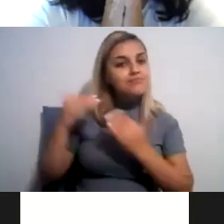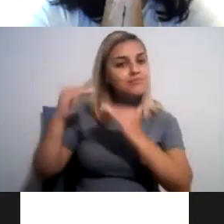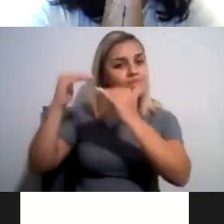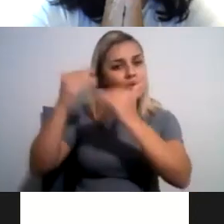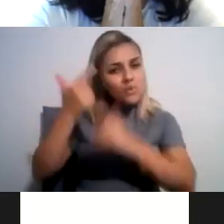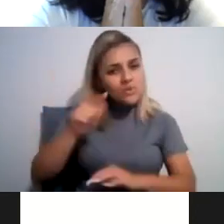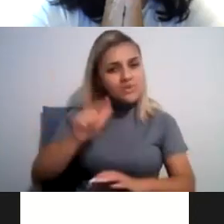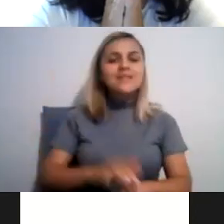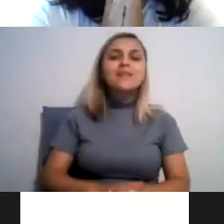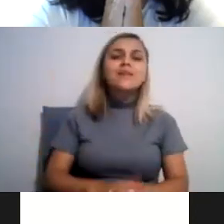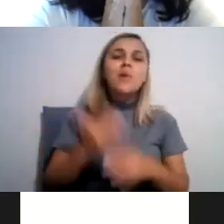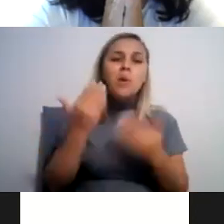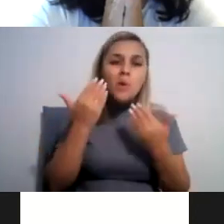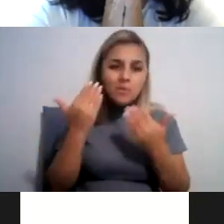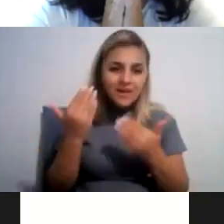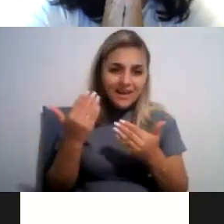com os elogios.